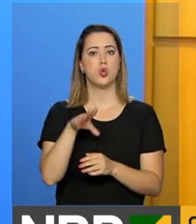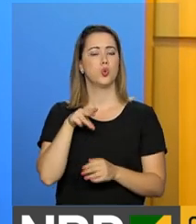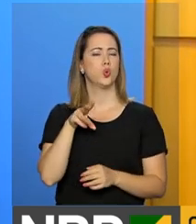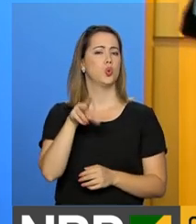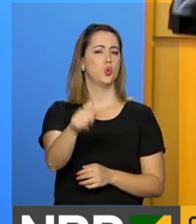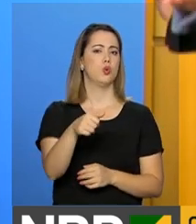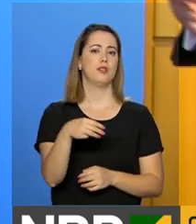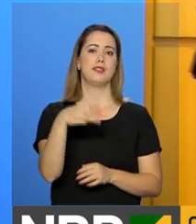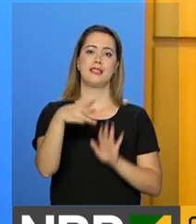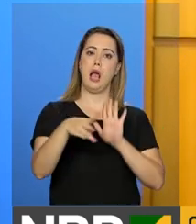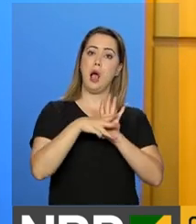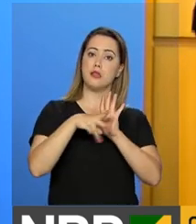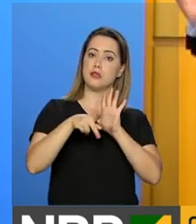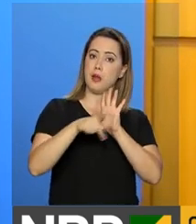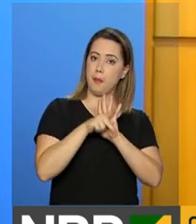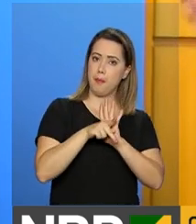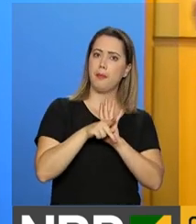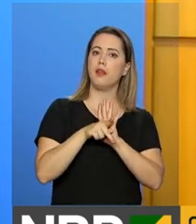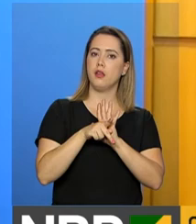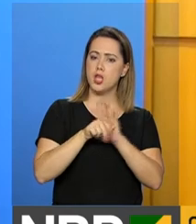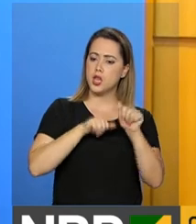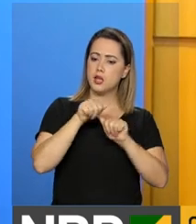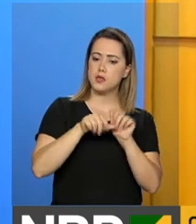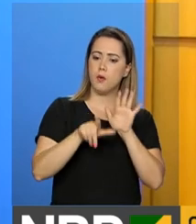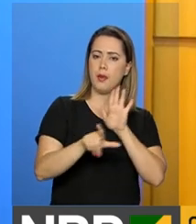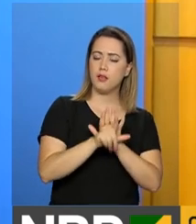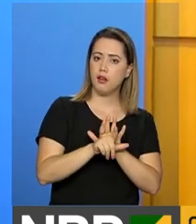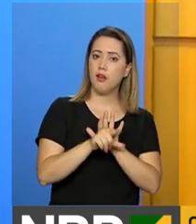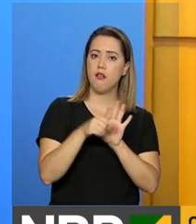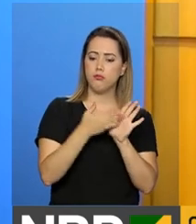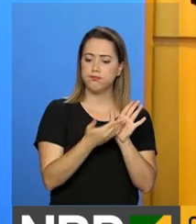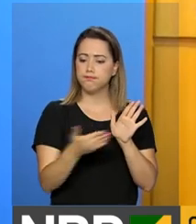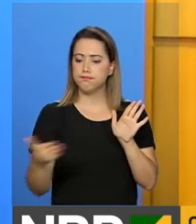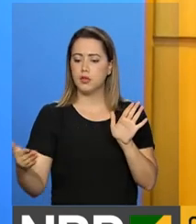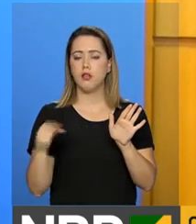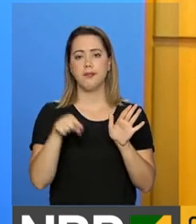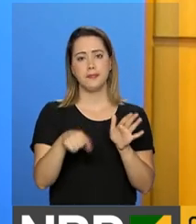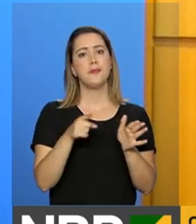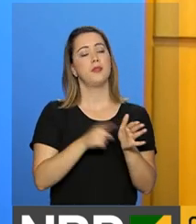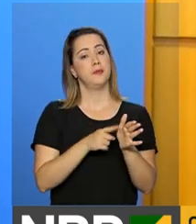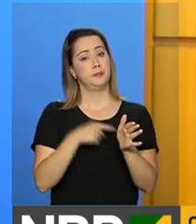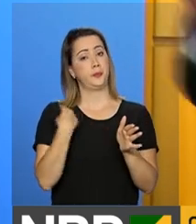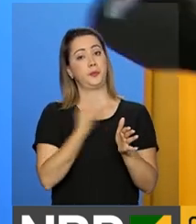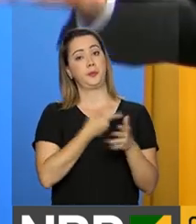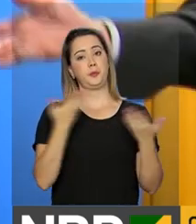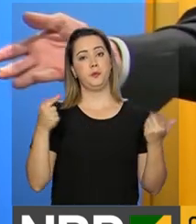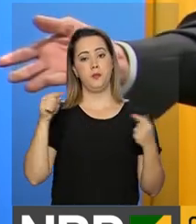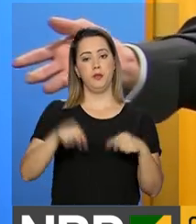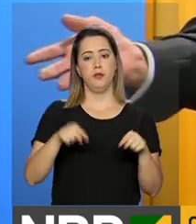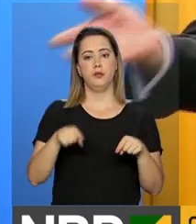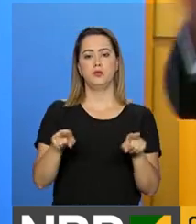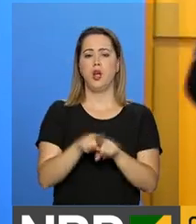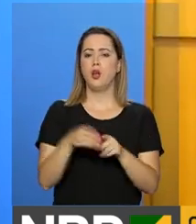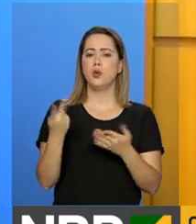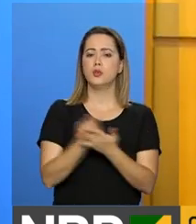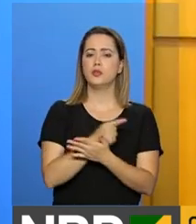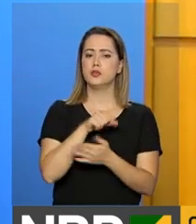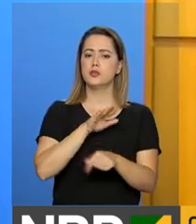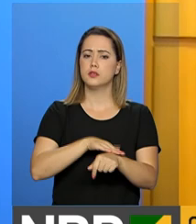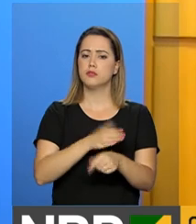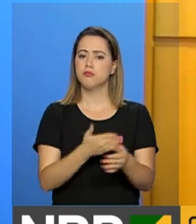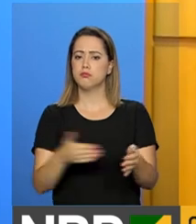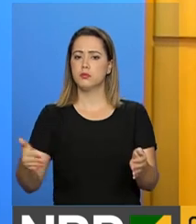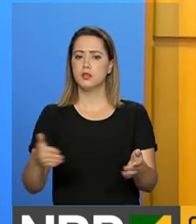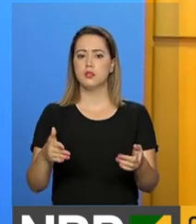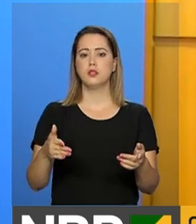12 ou 14 medidas provisórias convertidas em lei nesse período. Este ato que estamos praticando aqui, produzido nesse período, e outros tantos